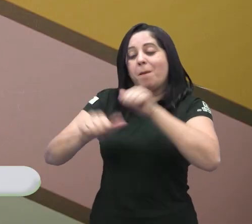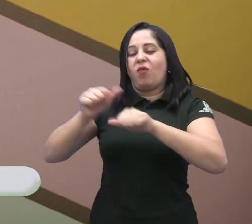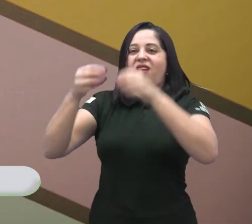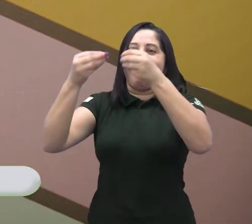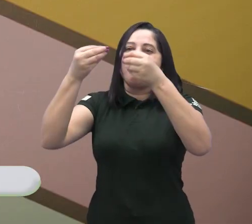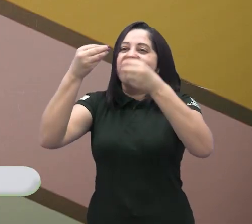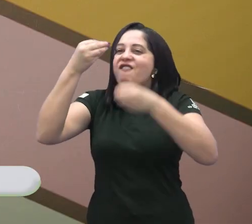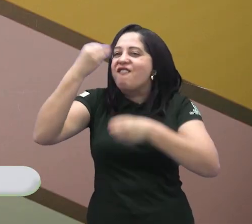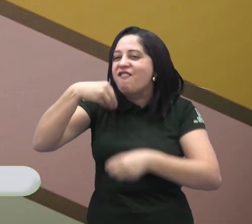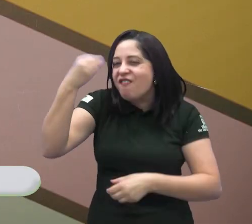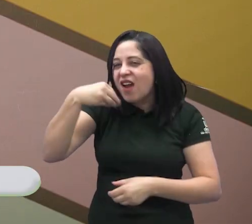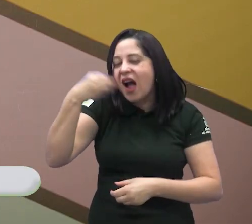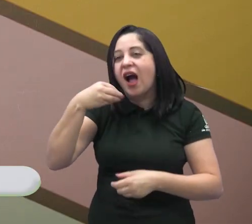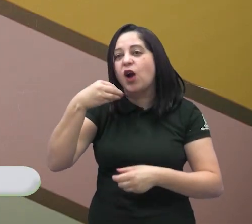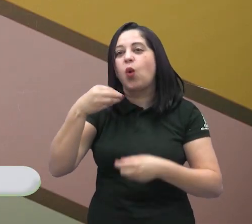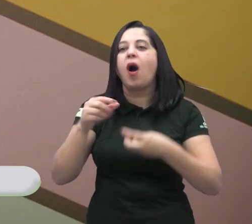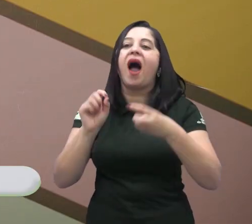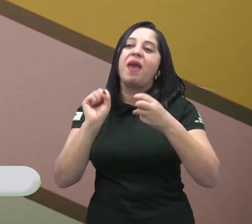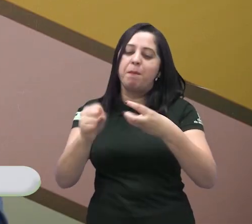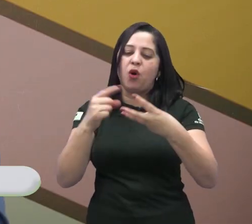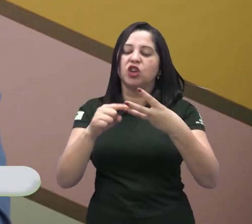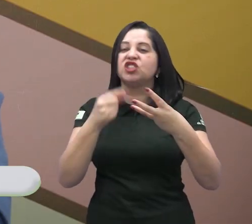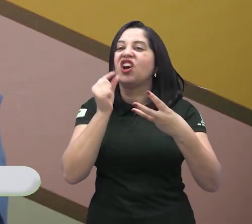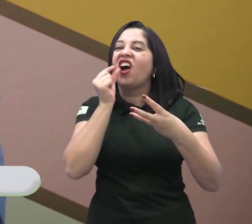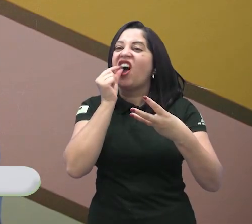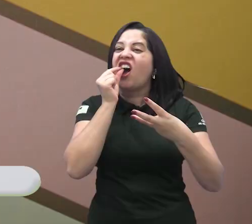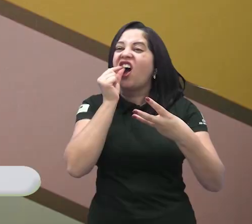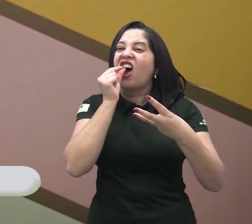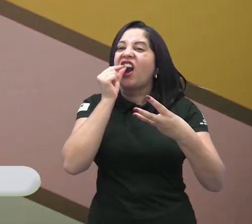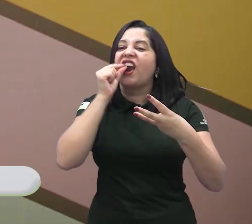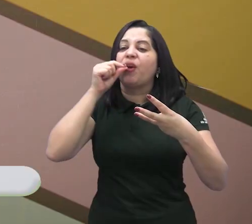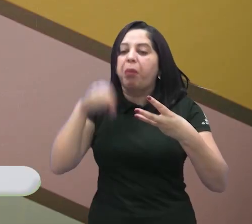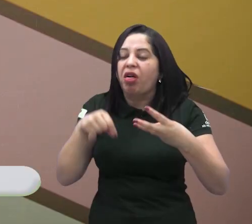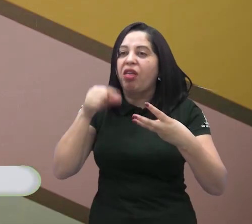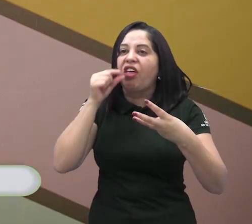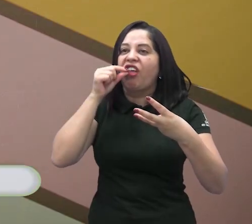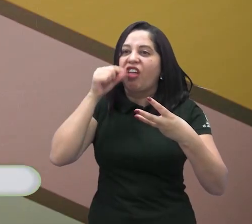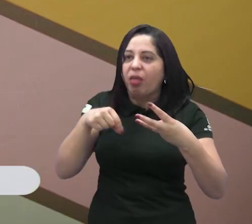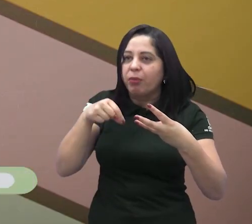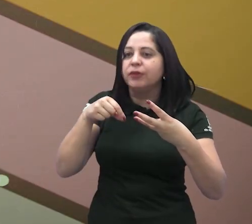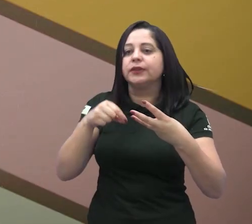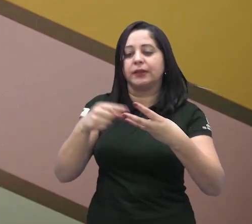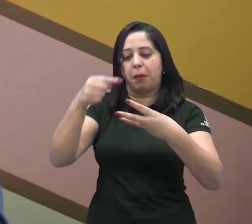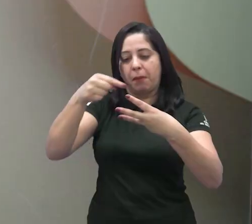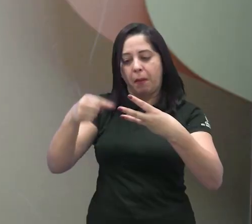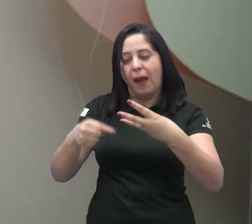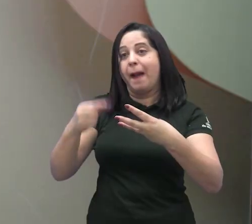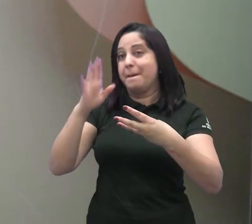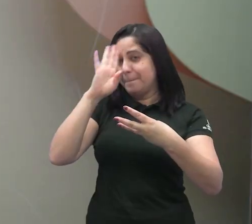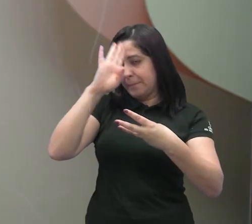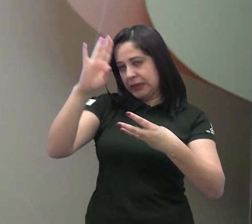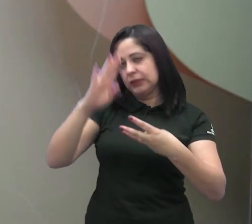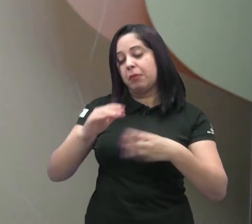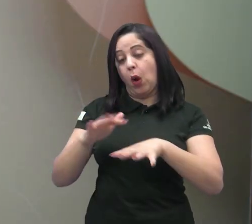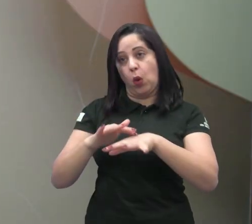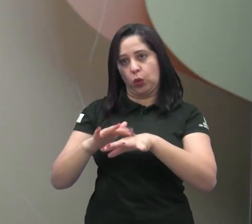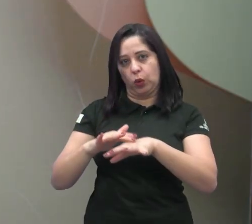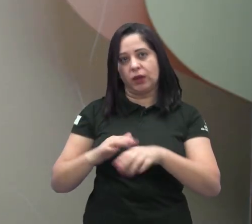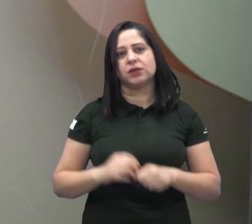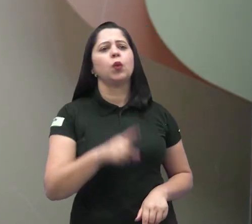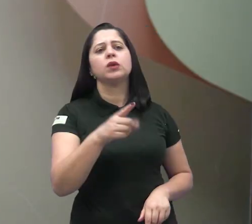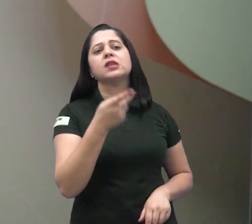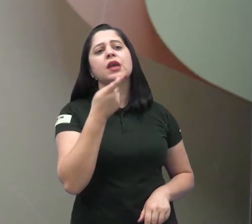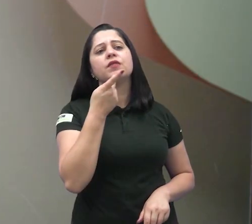o elemento dentário, a gente não conseguir mais recuperar. Então esses são os principais problemas, né, que a gente tem hoje. Doutor, já que você falou